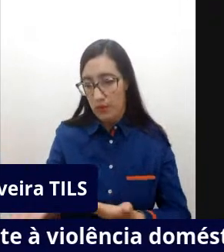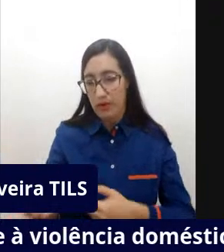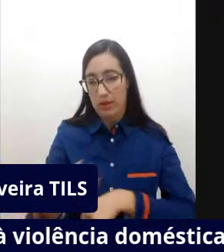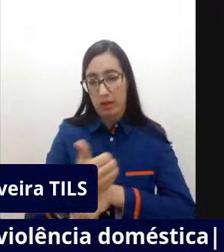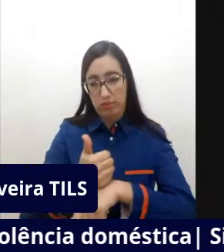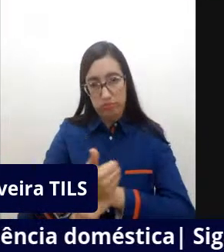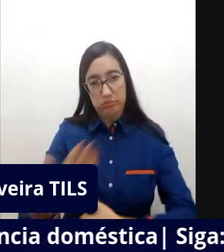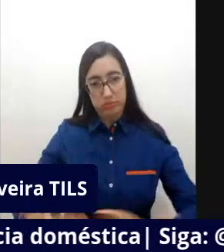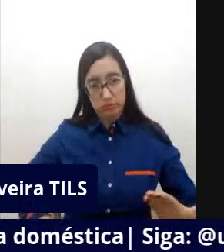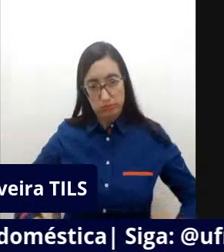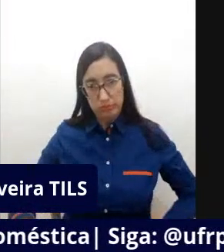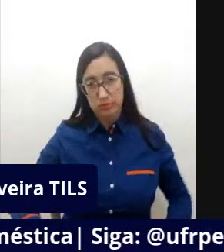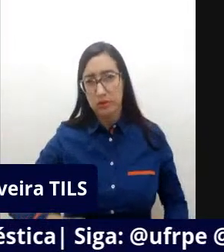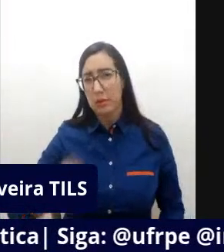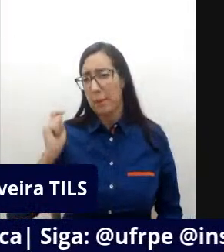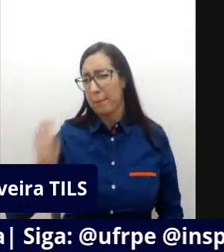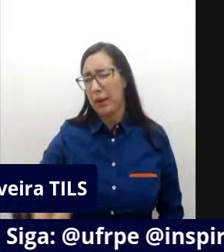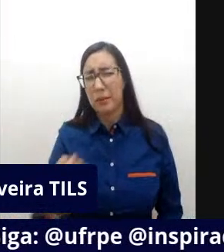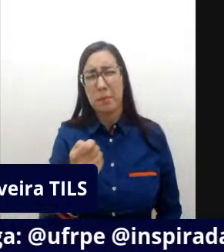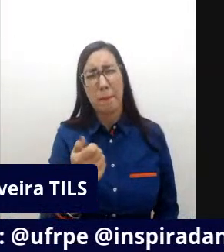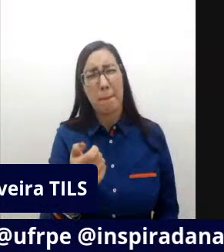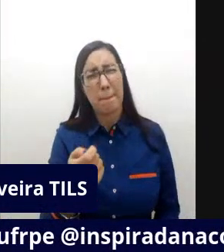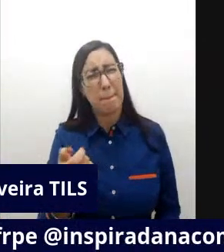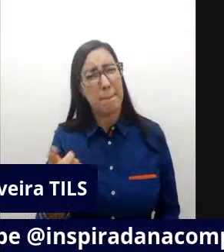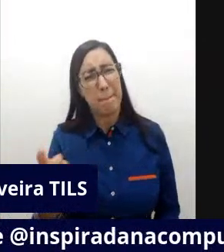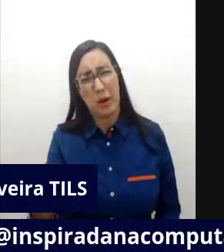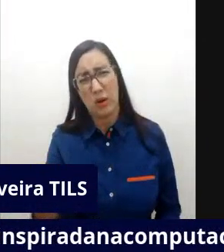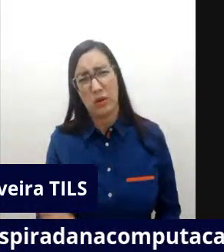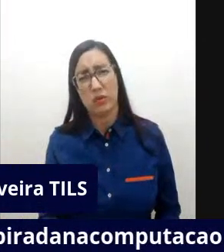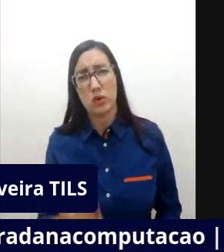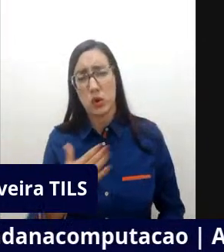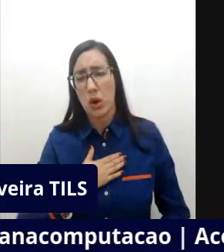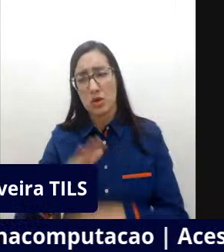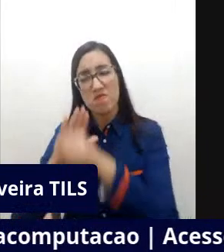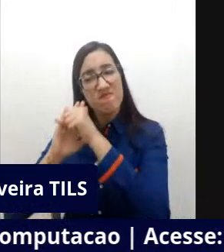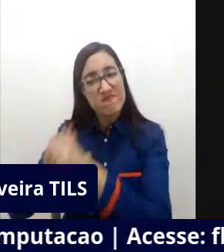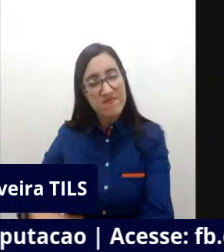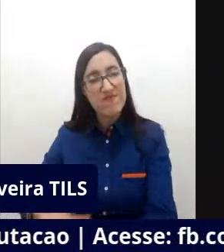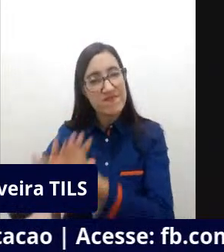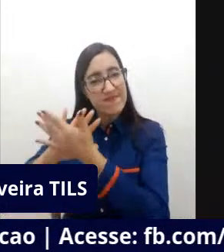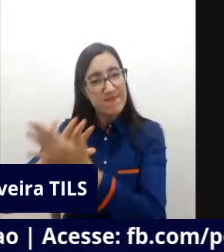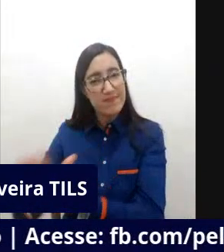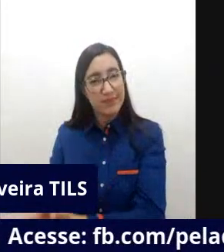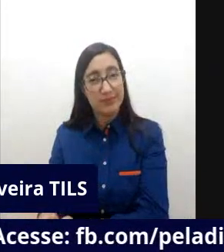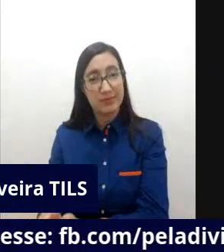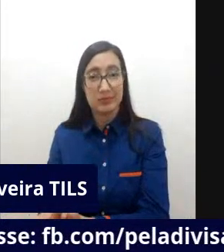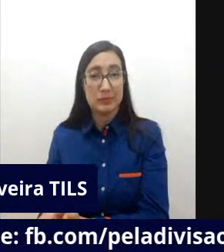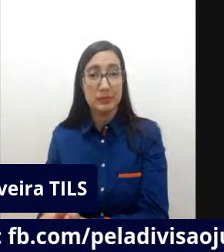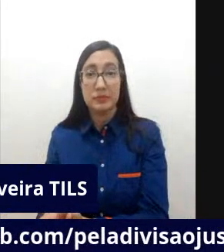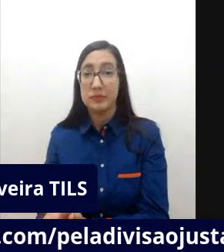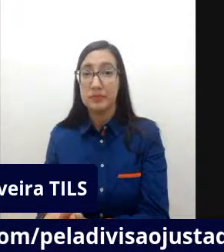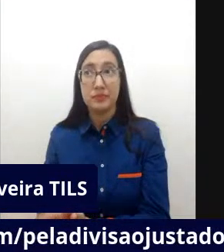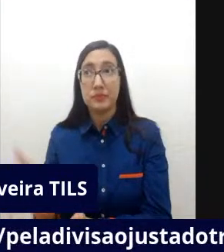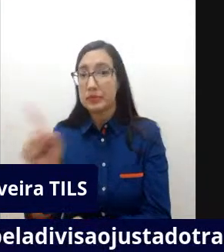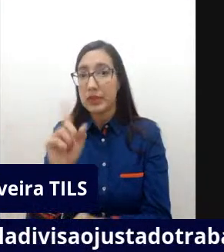a mão de obra dela o máximo que pode, né? E muitas vezes não registra carteira.